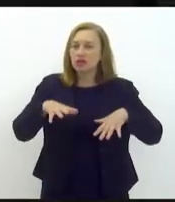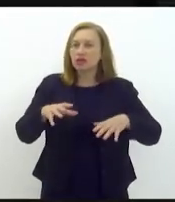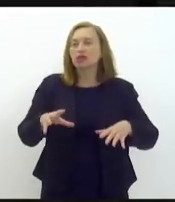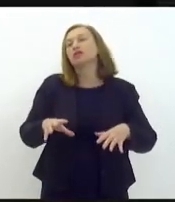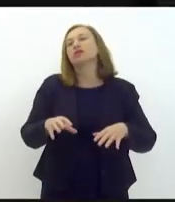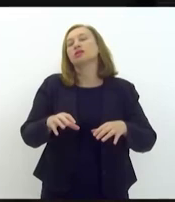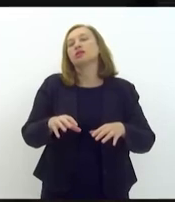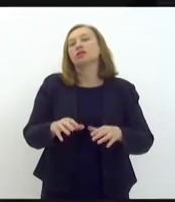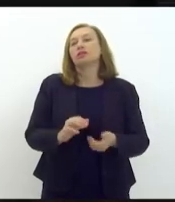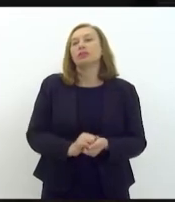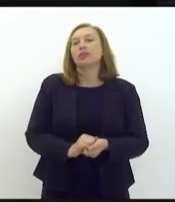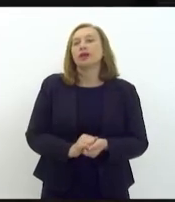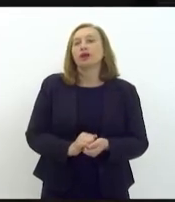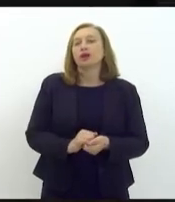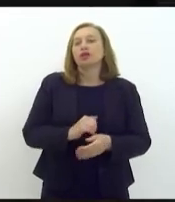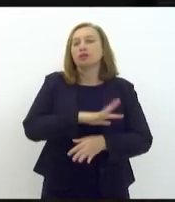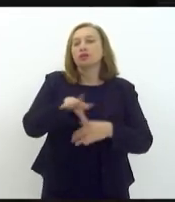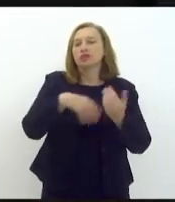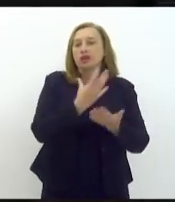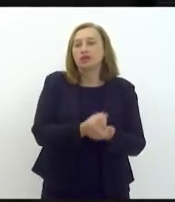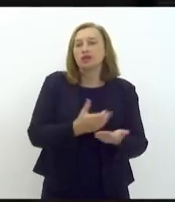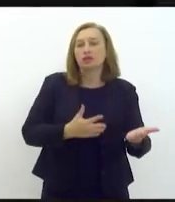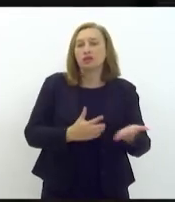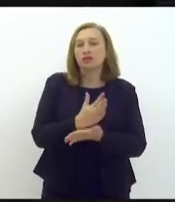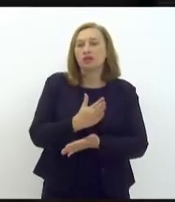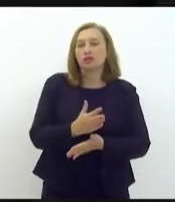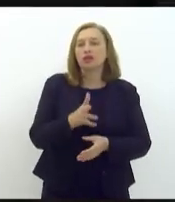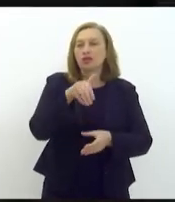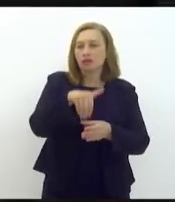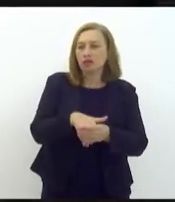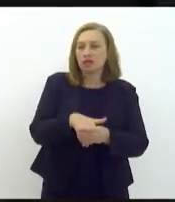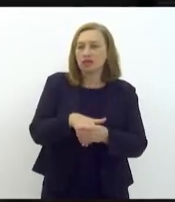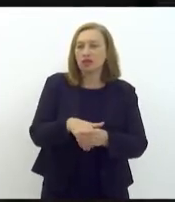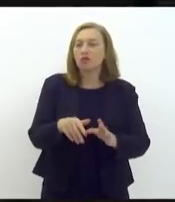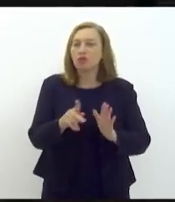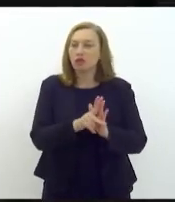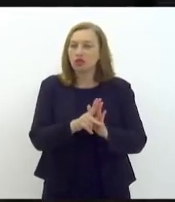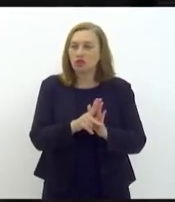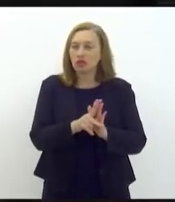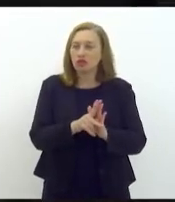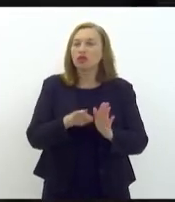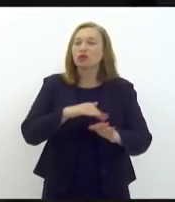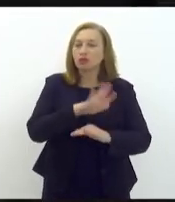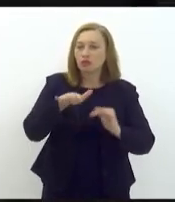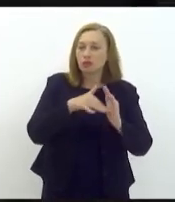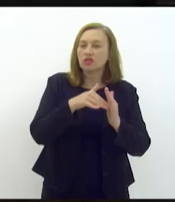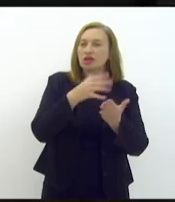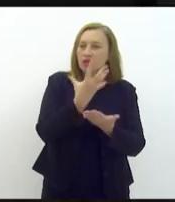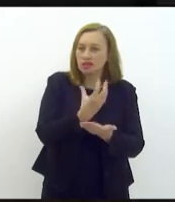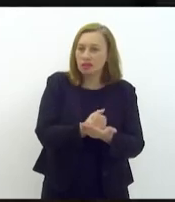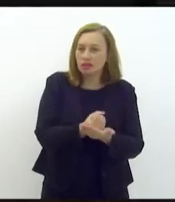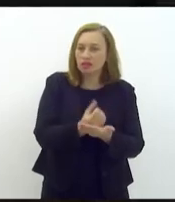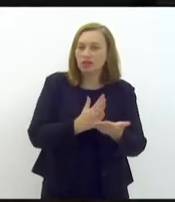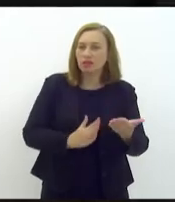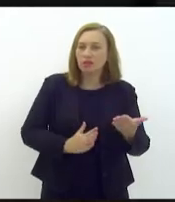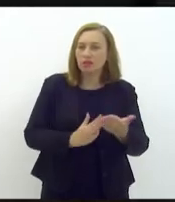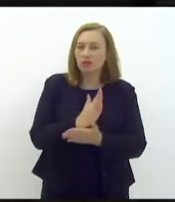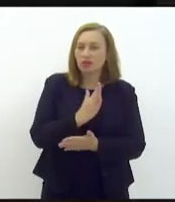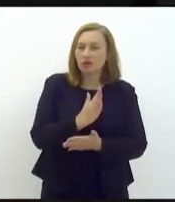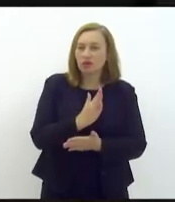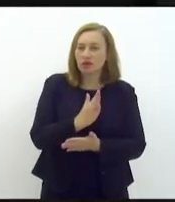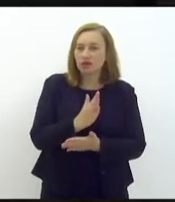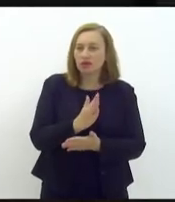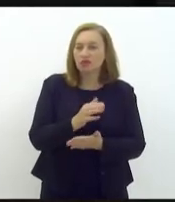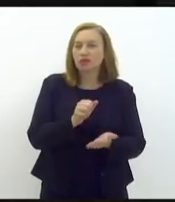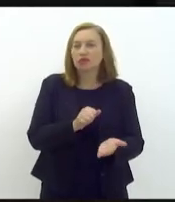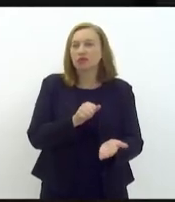senhores que a própria irmã Deus como estão aprovado em votação projeto assim emendado senhor que a própria irmã Deus como estão aprovado